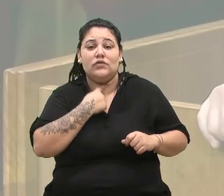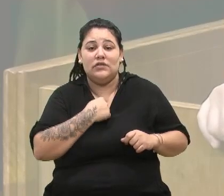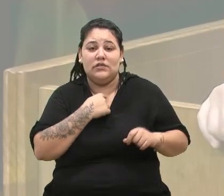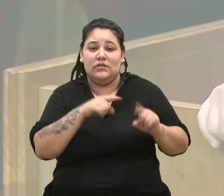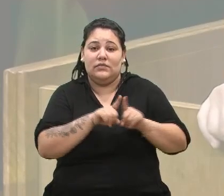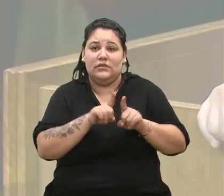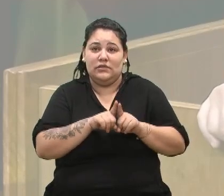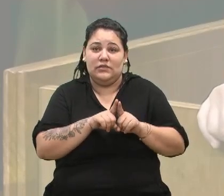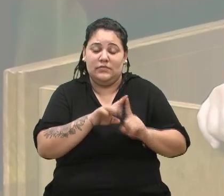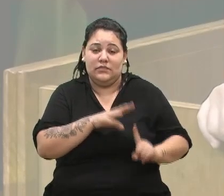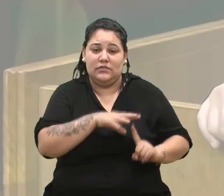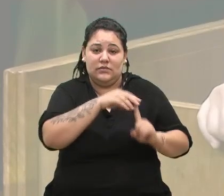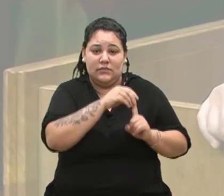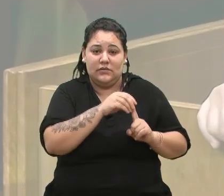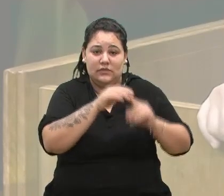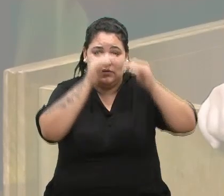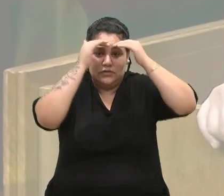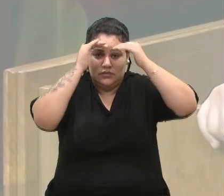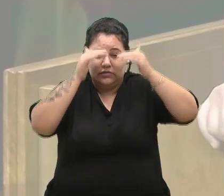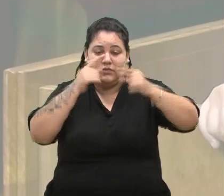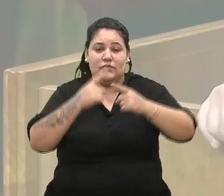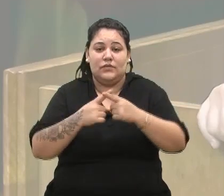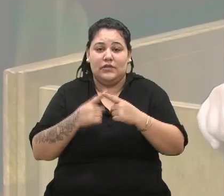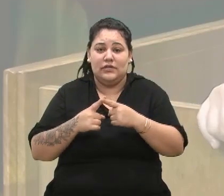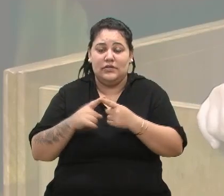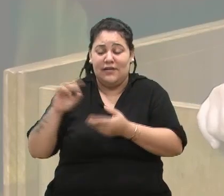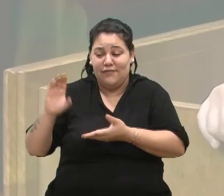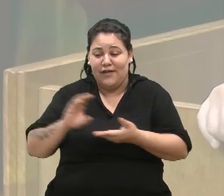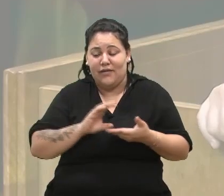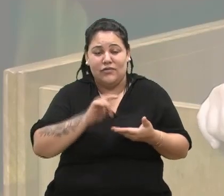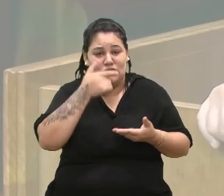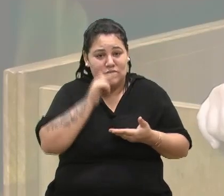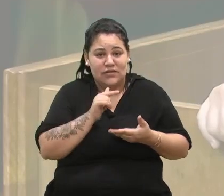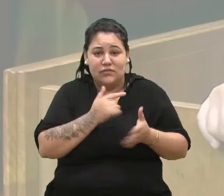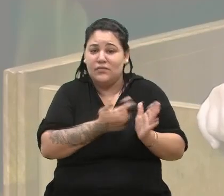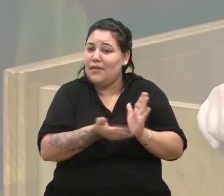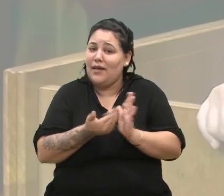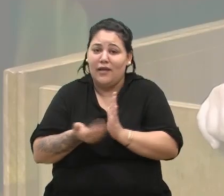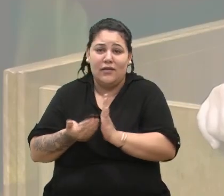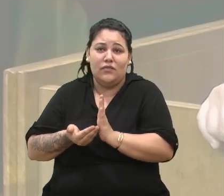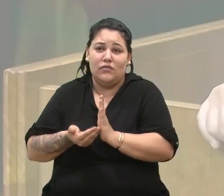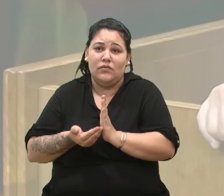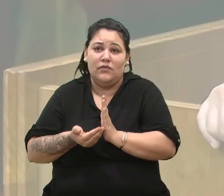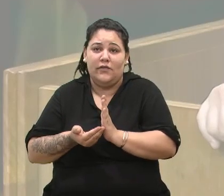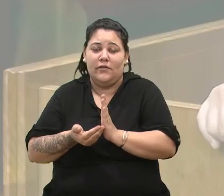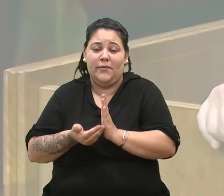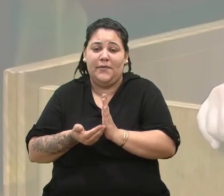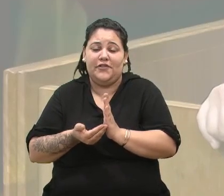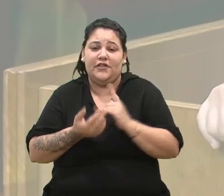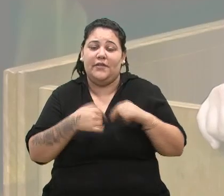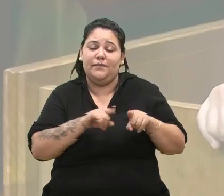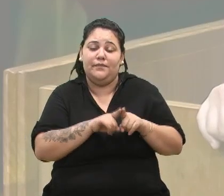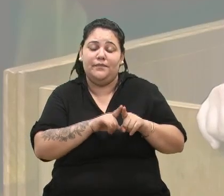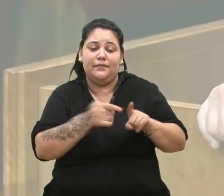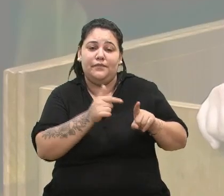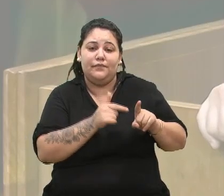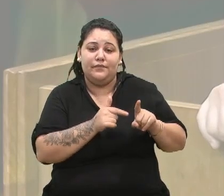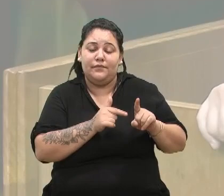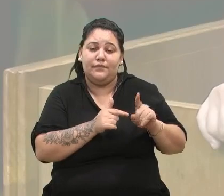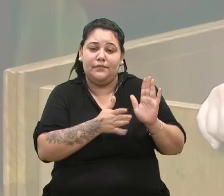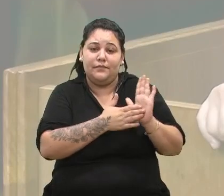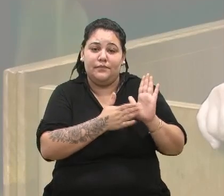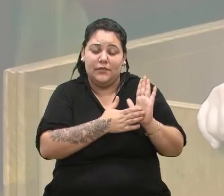respeito àquelas emendas que a gente conseguiu, parlamentares, e que foram perdidas, né, por não ter um plano de mobilidade. Então, eu não gostaria de